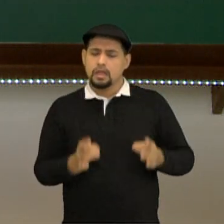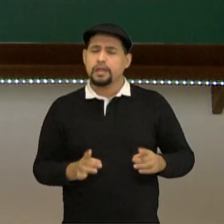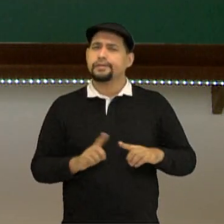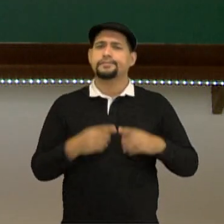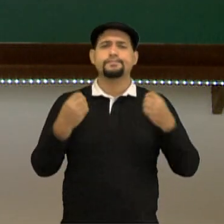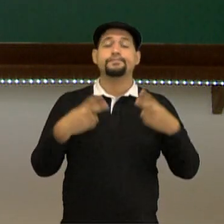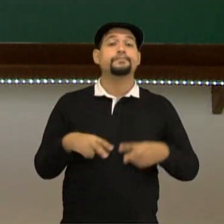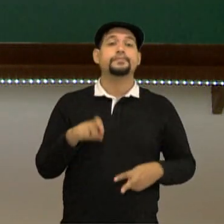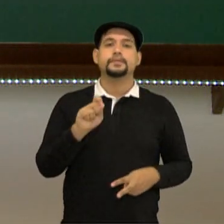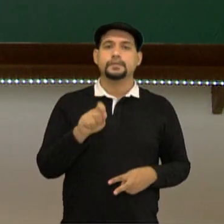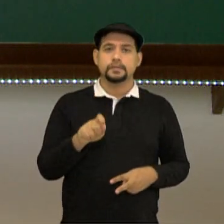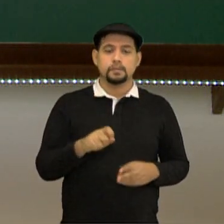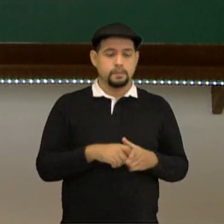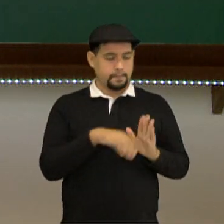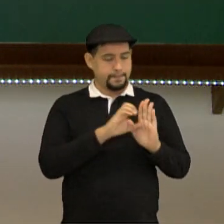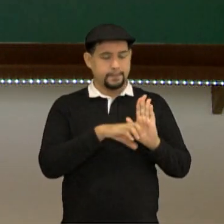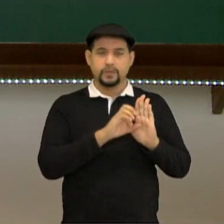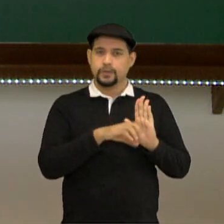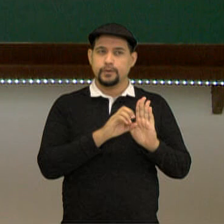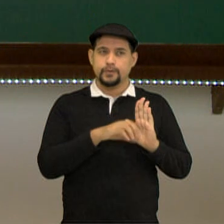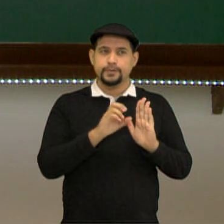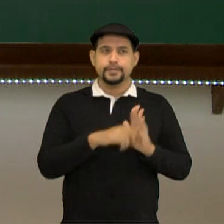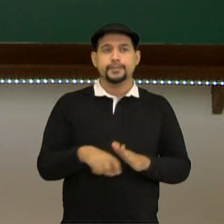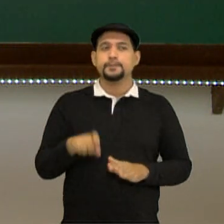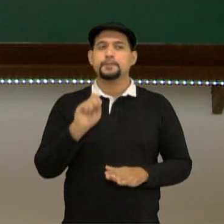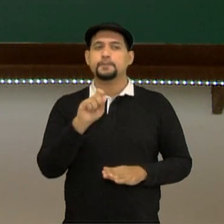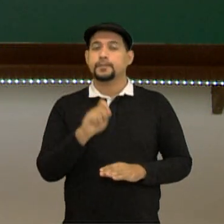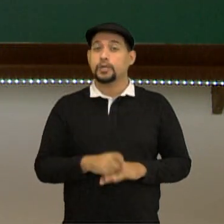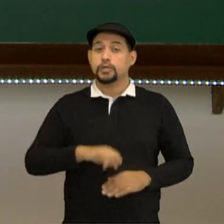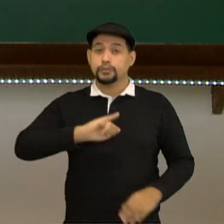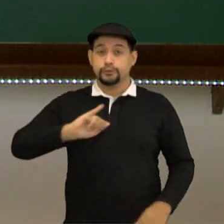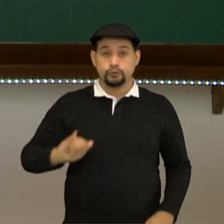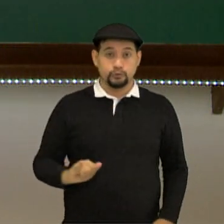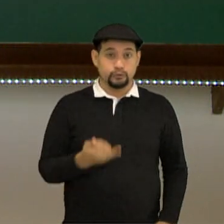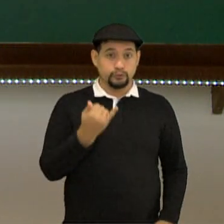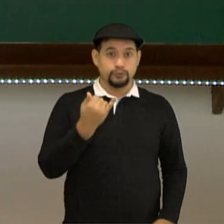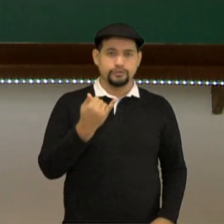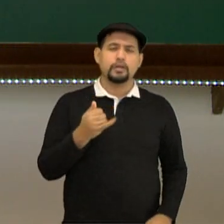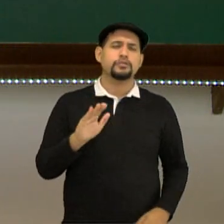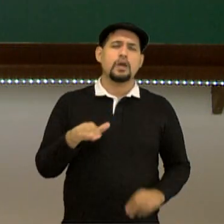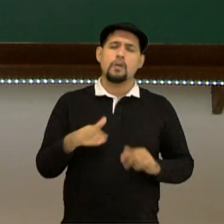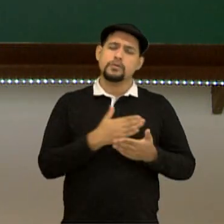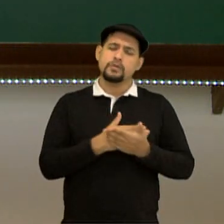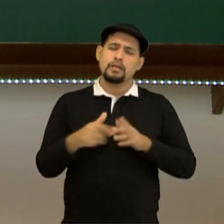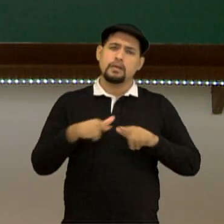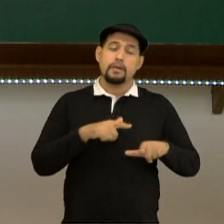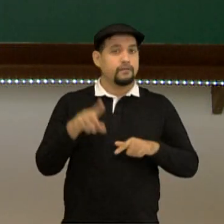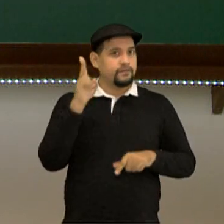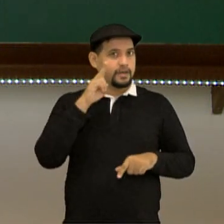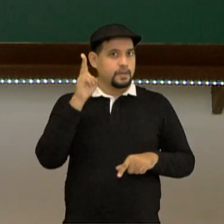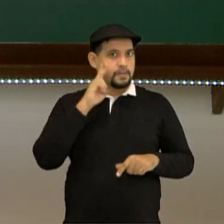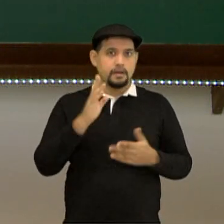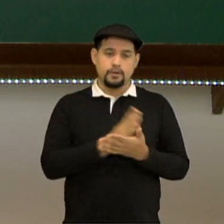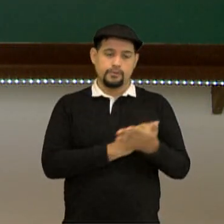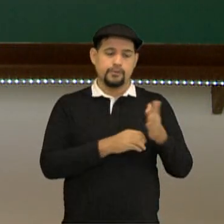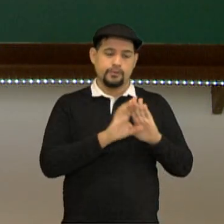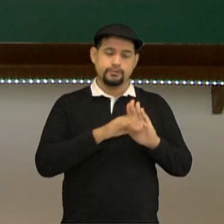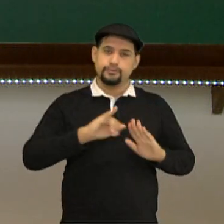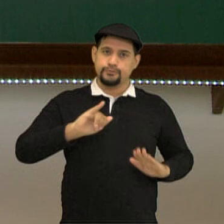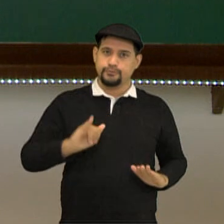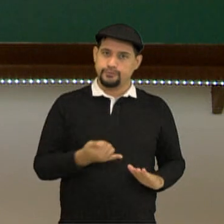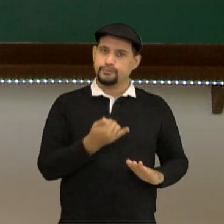vai falar os conceitos de juro, que a gente começou a trabalhar lá no início do trimestre. Então a gente vai relembrar esses conceitos